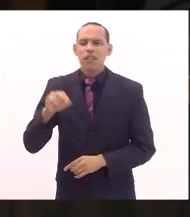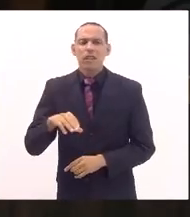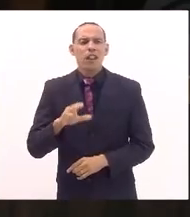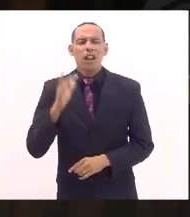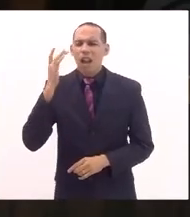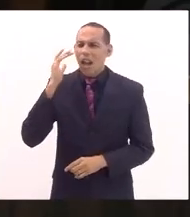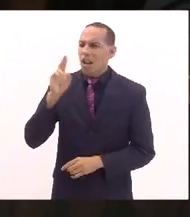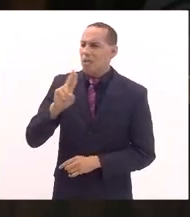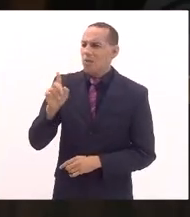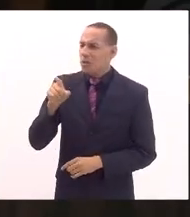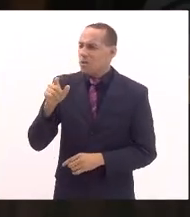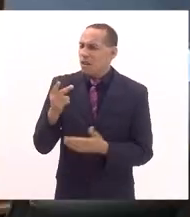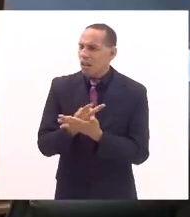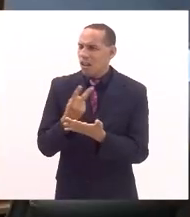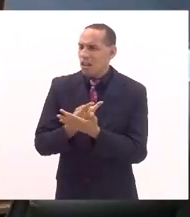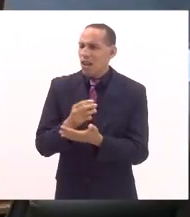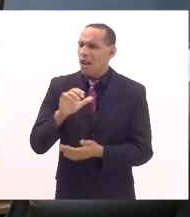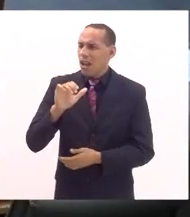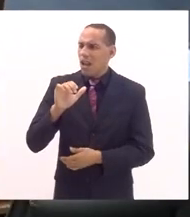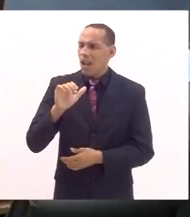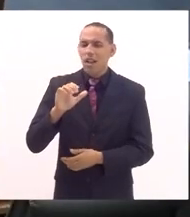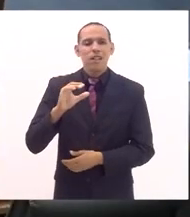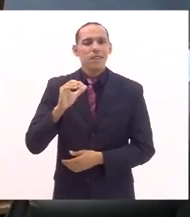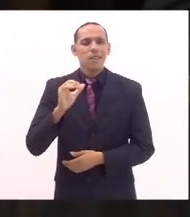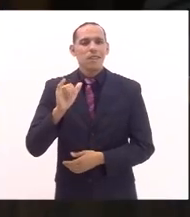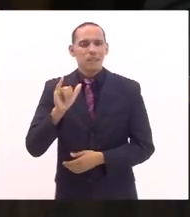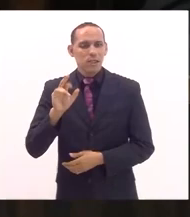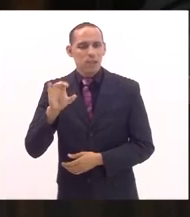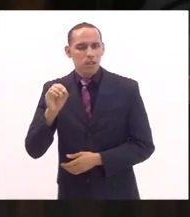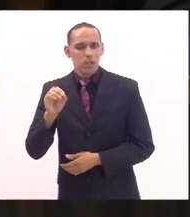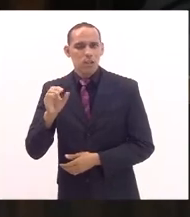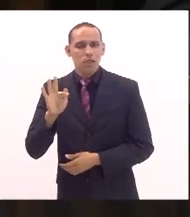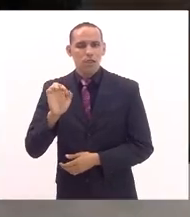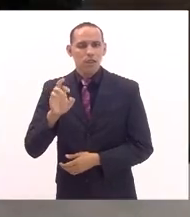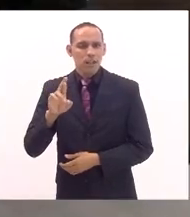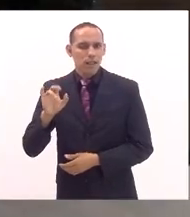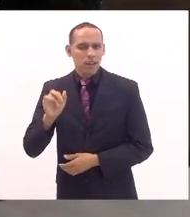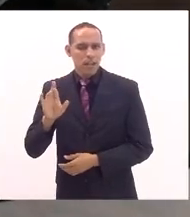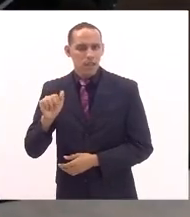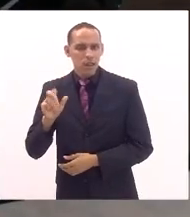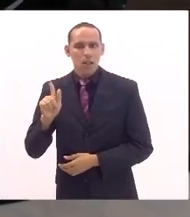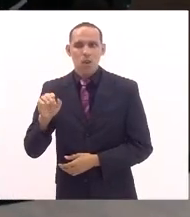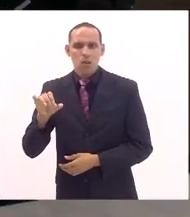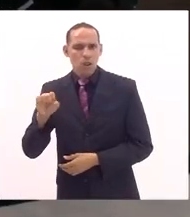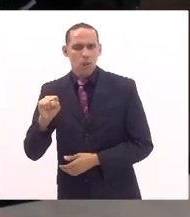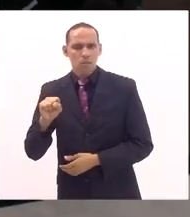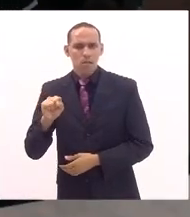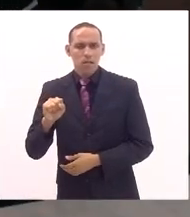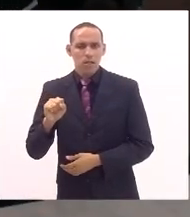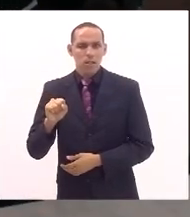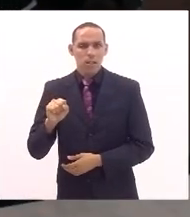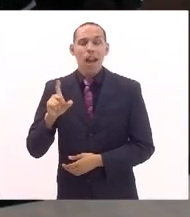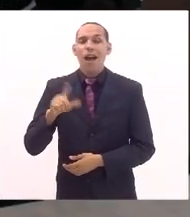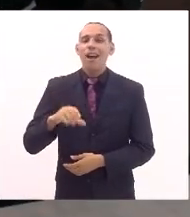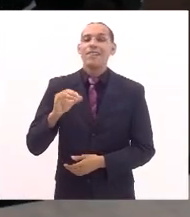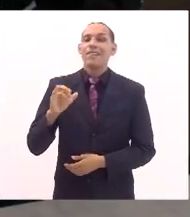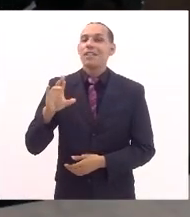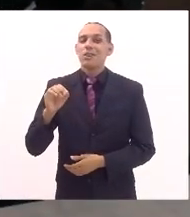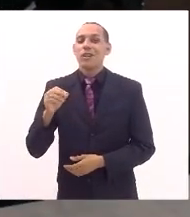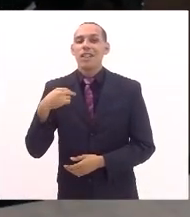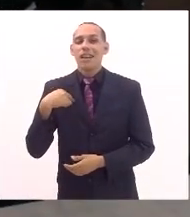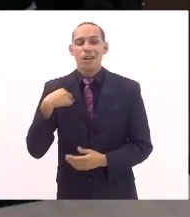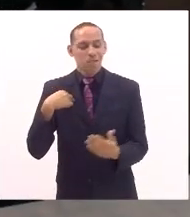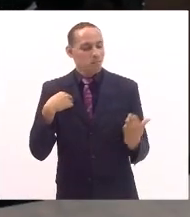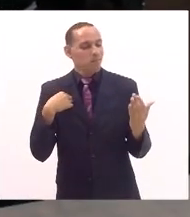Carlos Roberto Siqueira Castro Ferreira Gomes ué e a o Ciro É